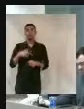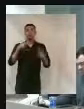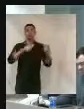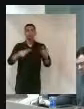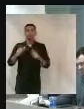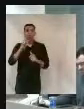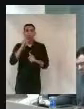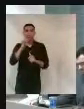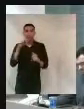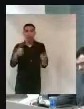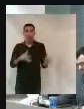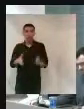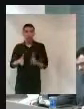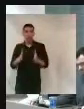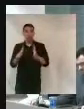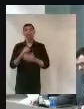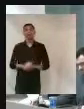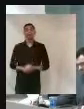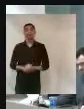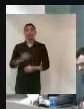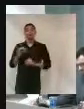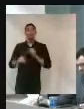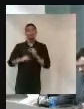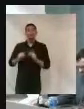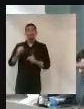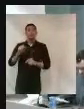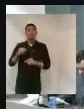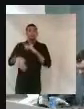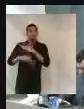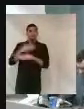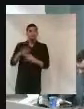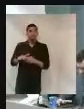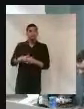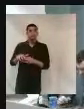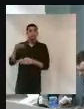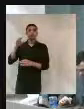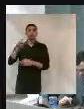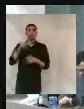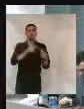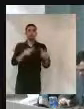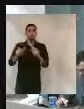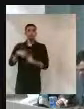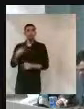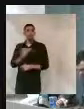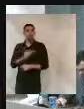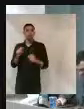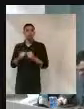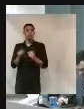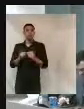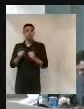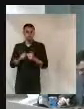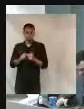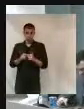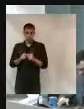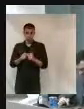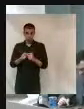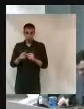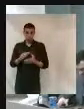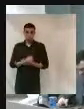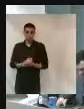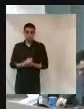todas as granulometrias do pó do vidro, a absorção de água por esses